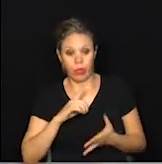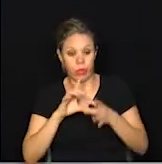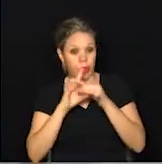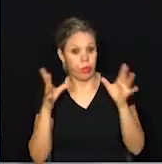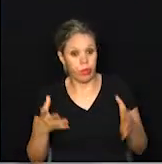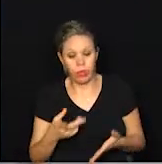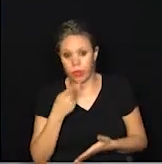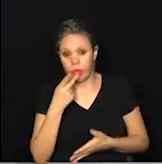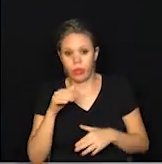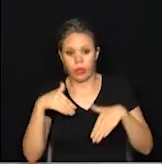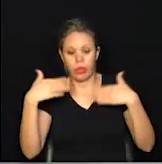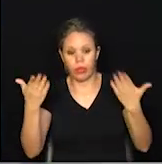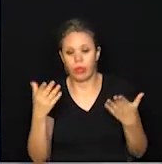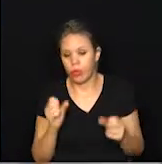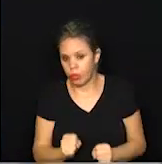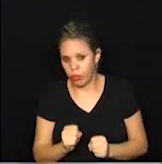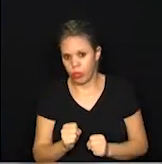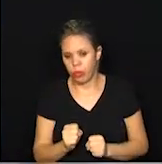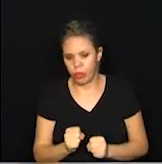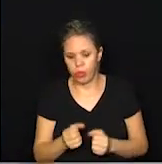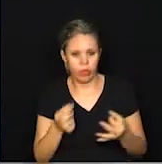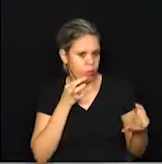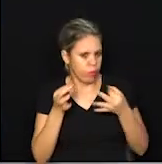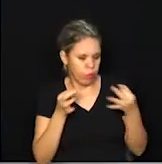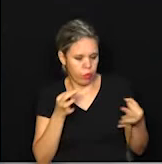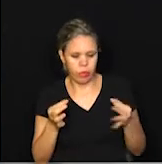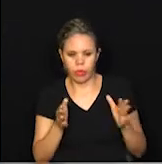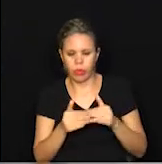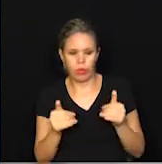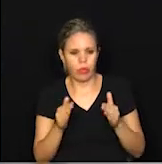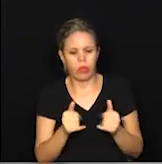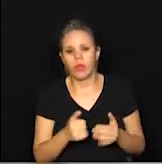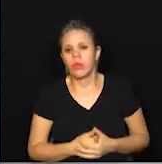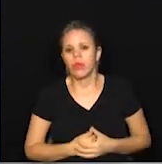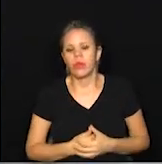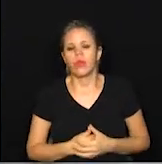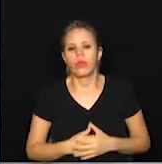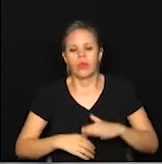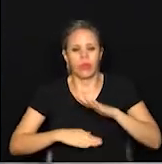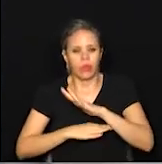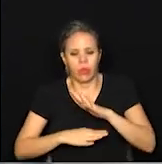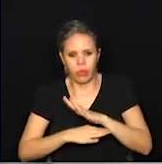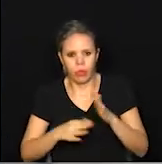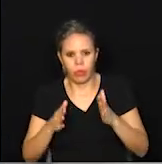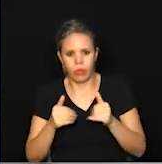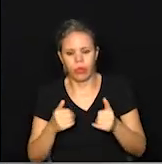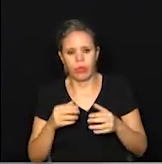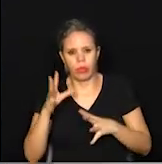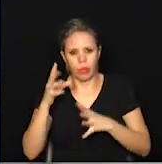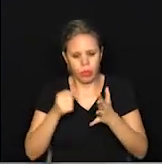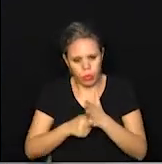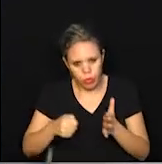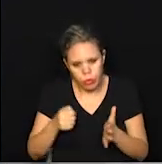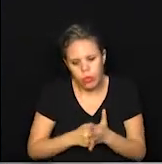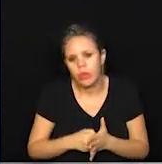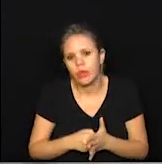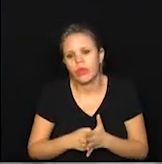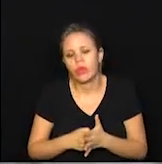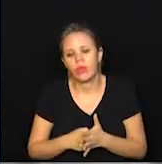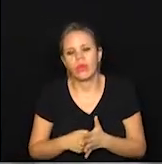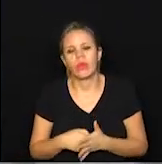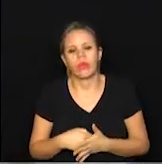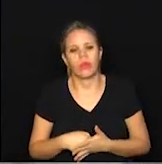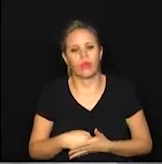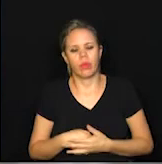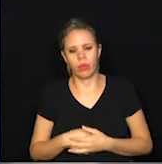liberdade de estar fora e poder fazer essa crítica. Então, eu pediria que o Legislativo brigasse por uma luta que a